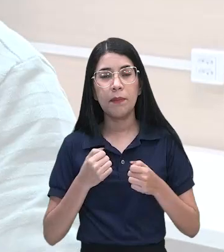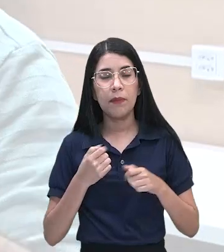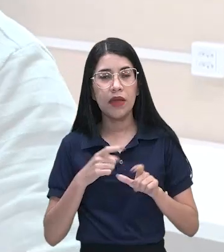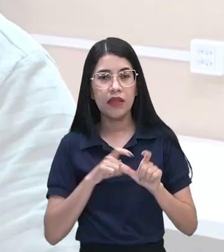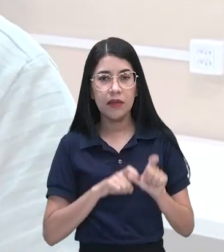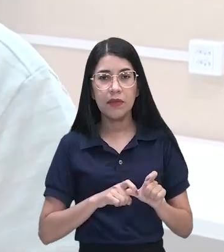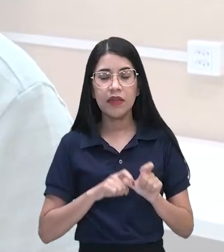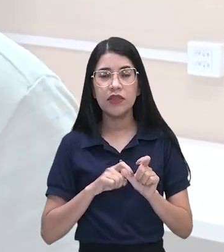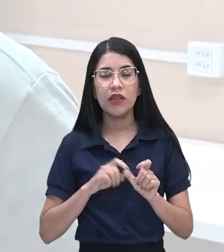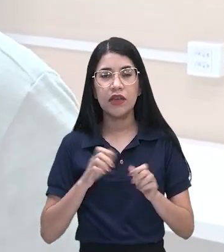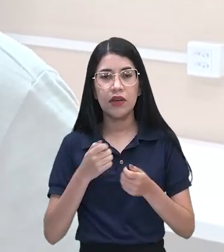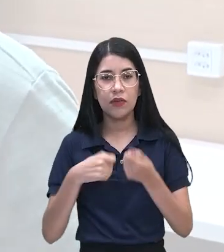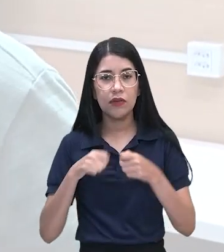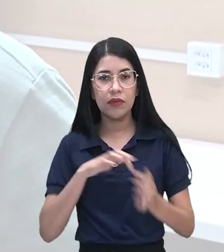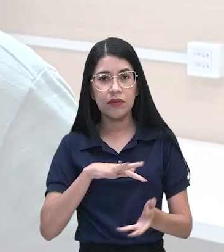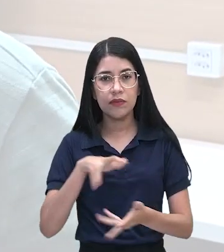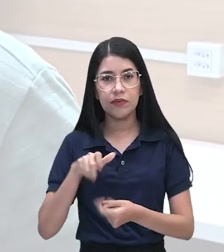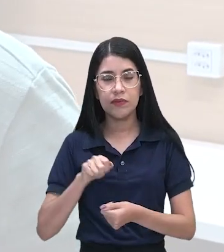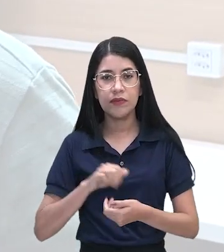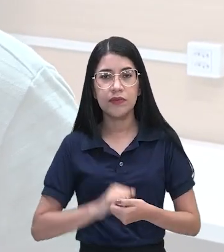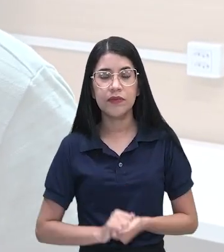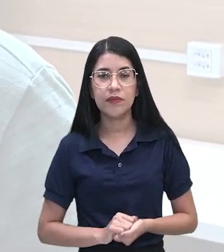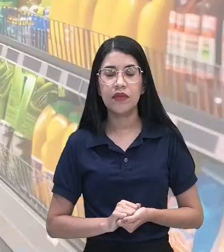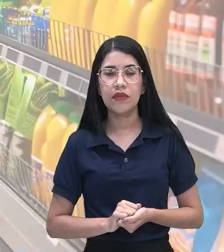econômica global.